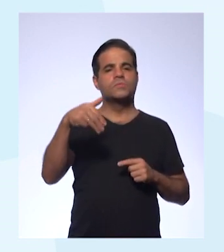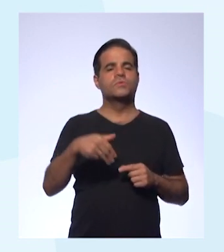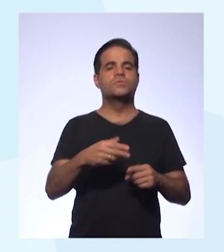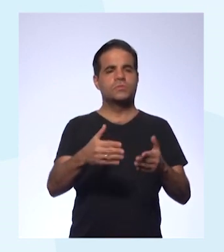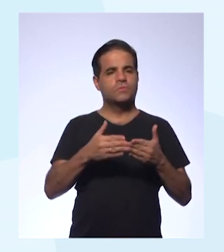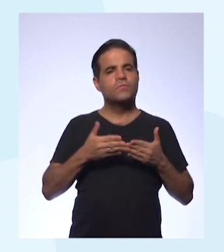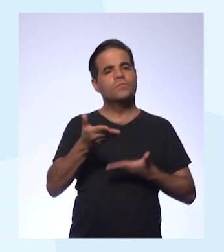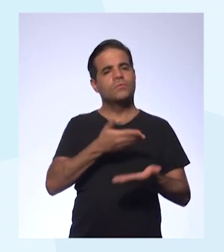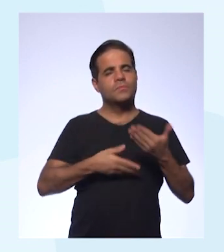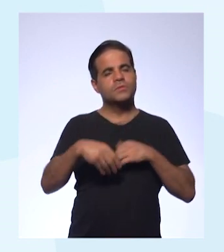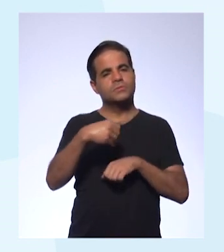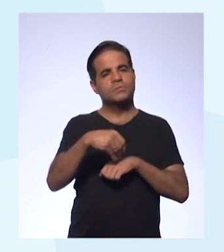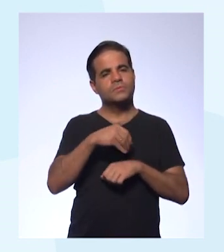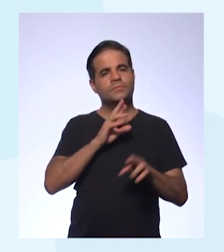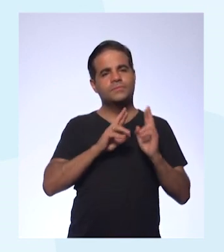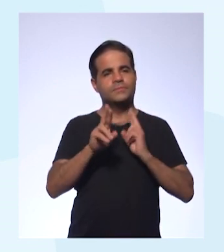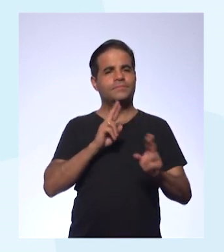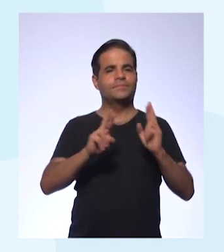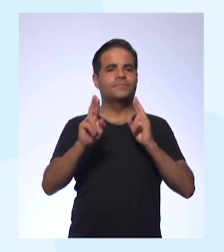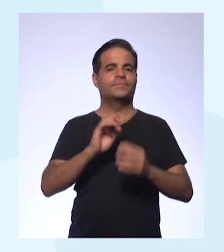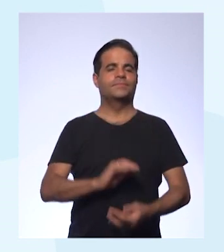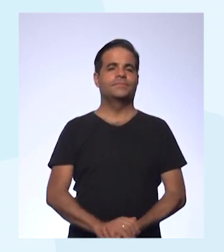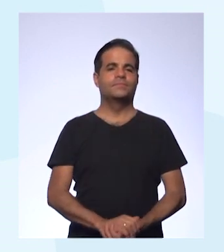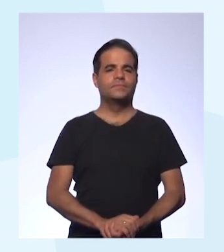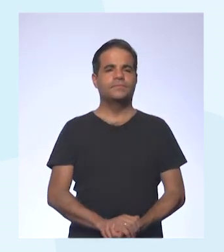minutinhos, compartilhem as suas respostas.